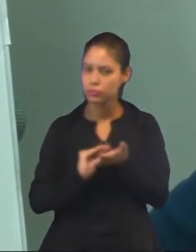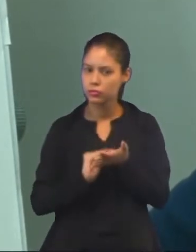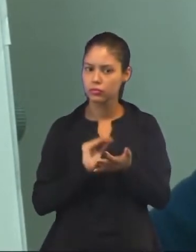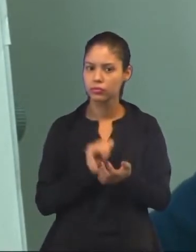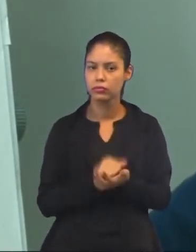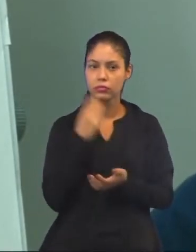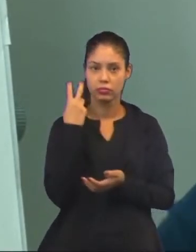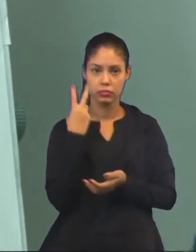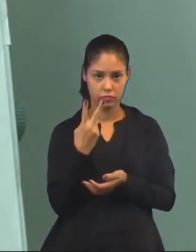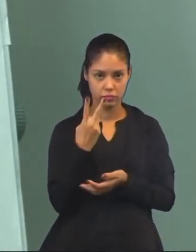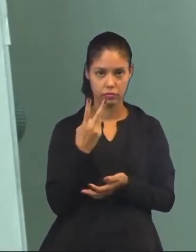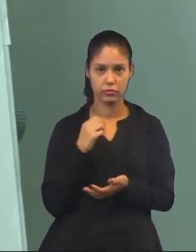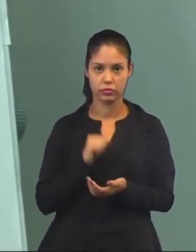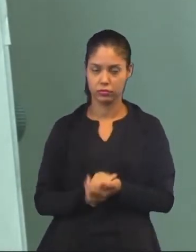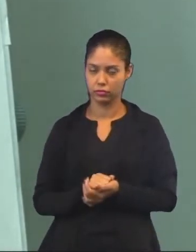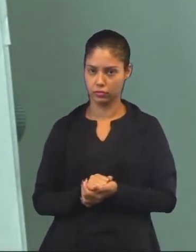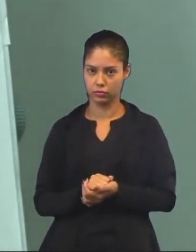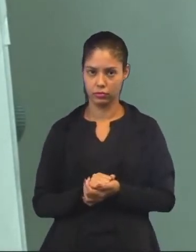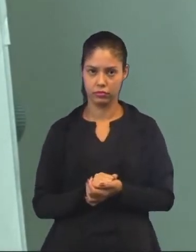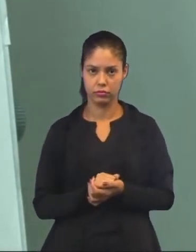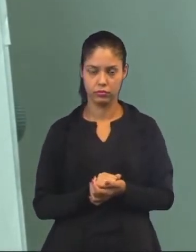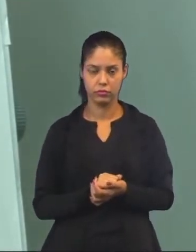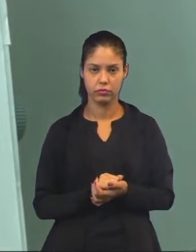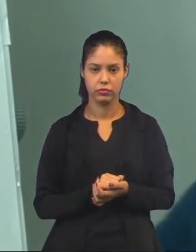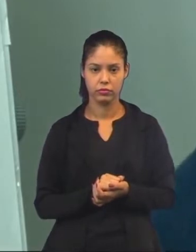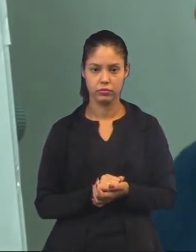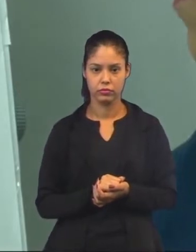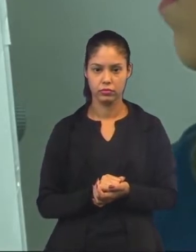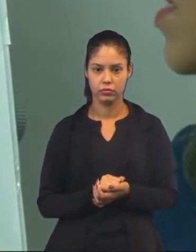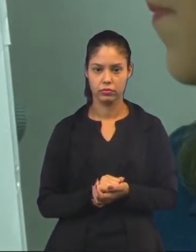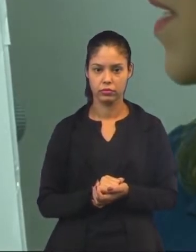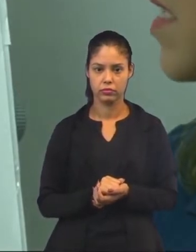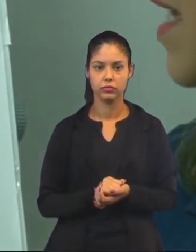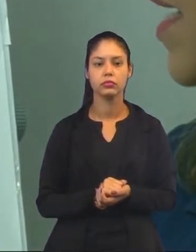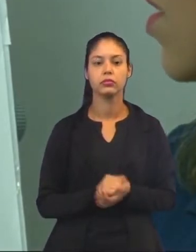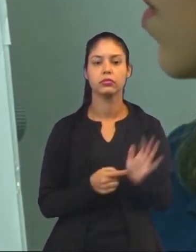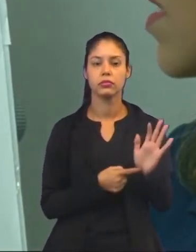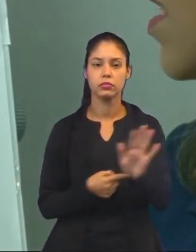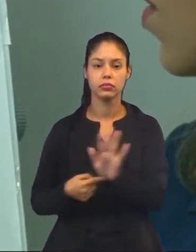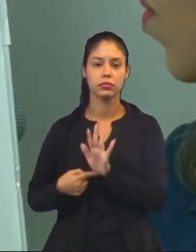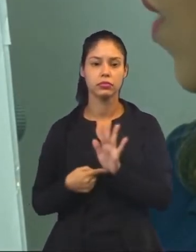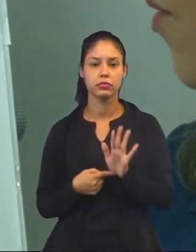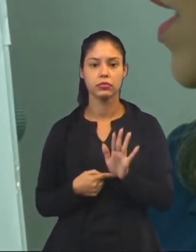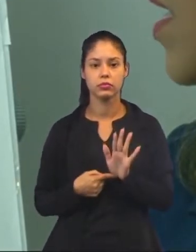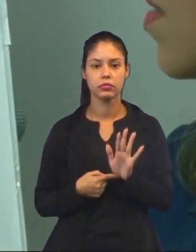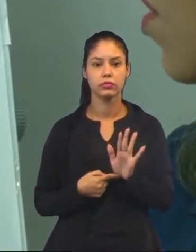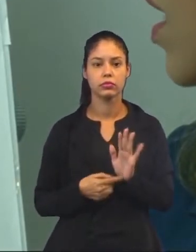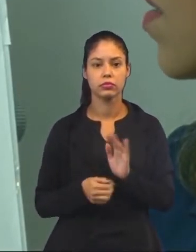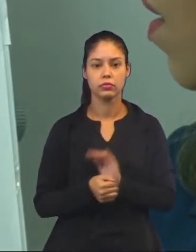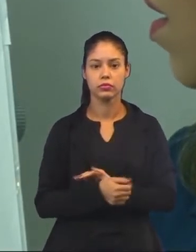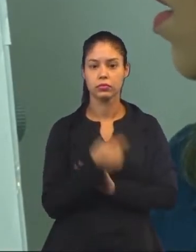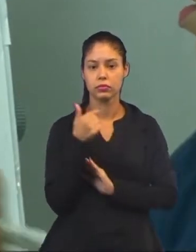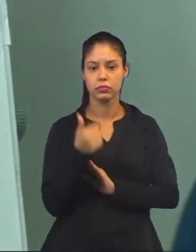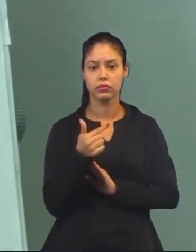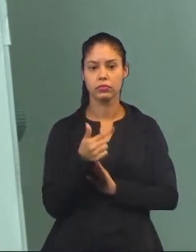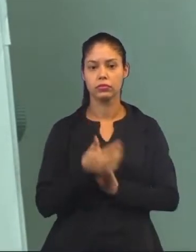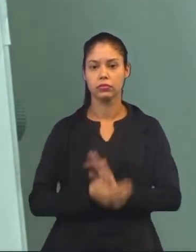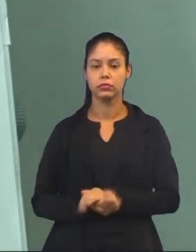sobraram? Sobraram apenas 2, né? Então, vamos representar aqui usando o algarismo, olha